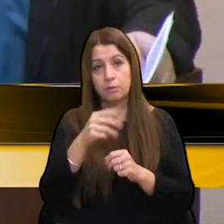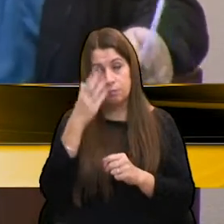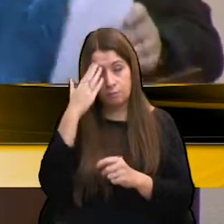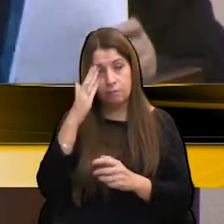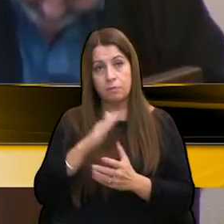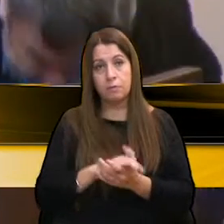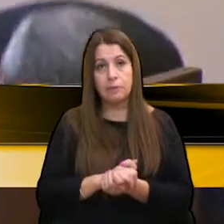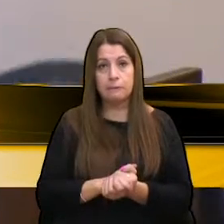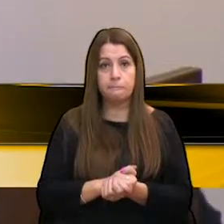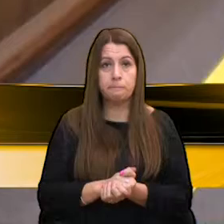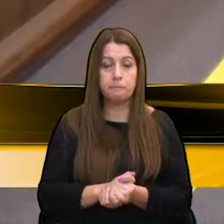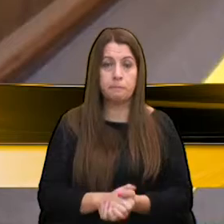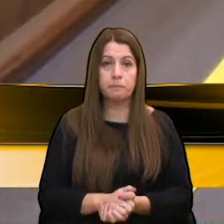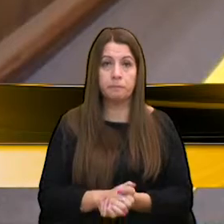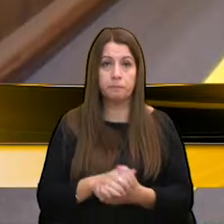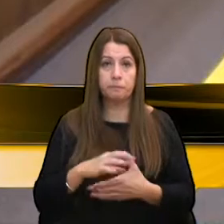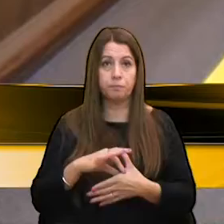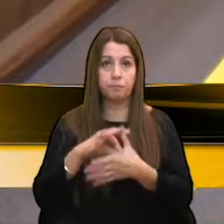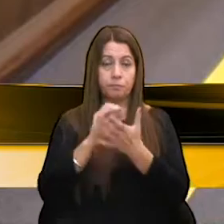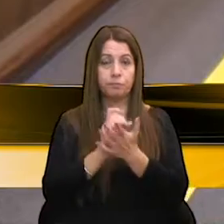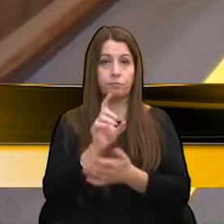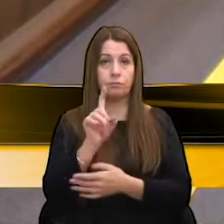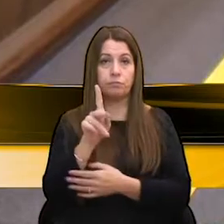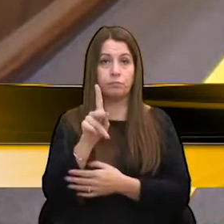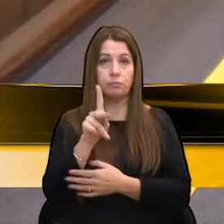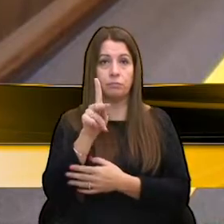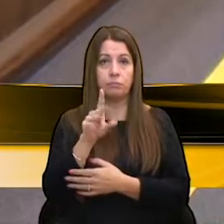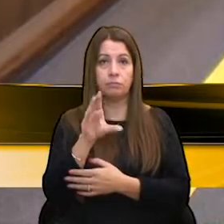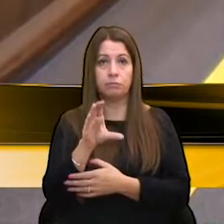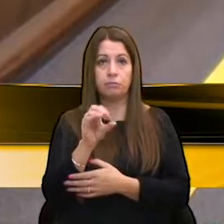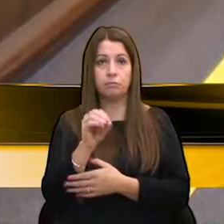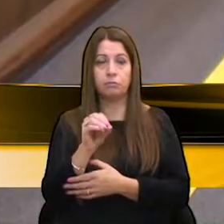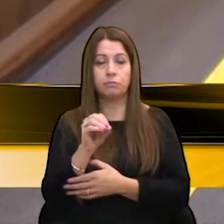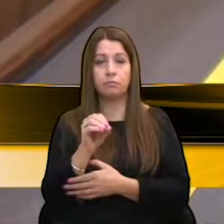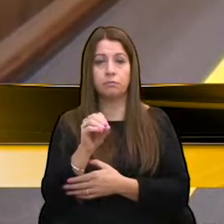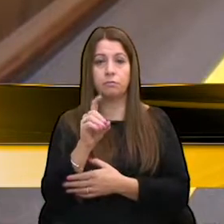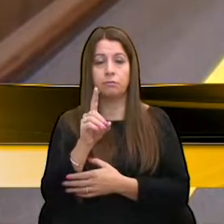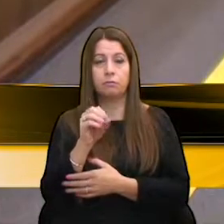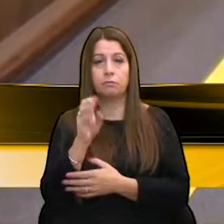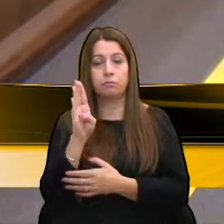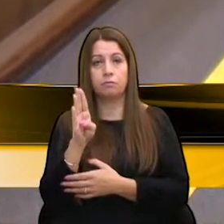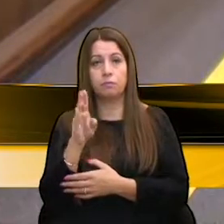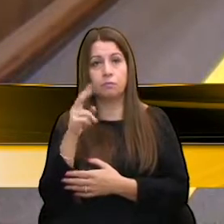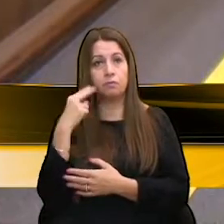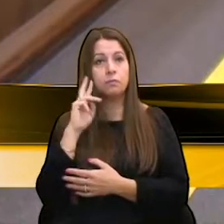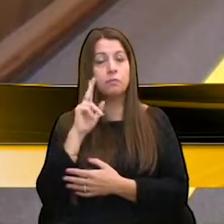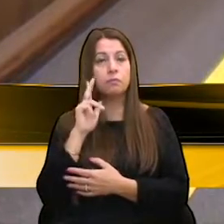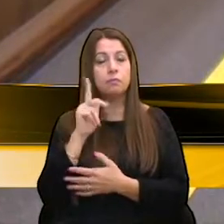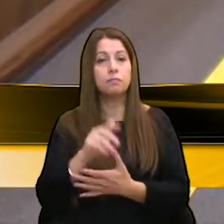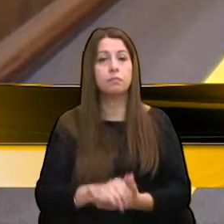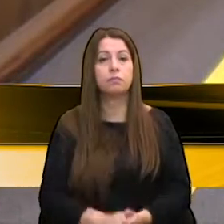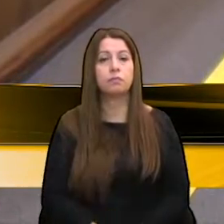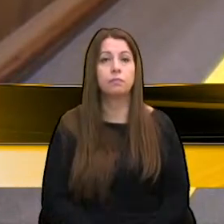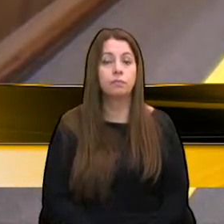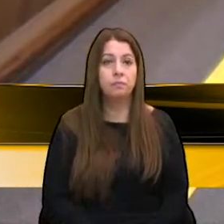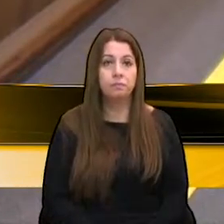Muito obrigado. Uma declaração líder da bancada do PCdoB, com a palavra o vereador Renato Oliveira.